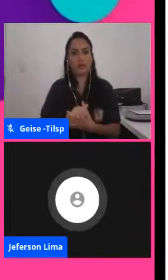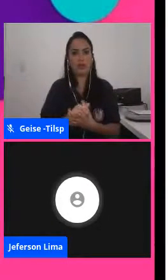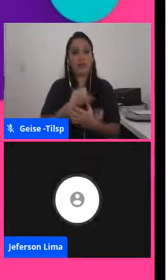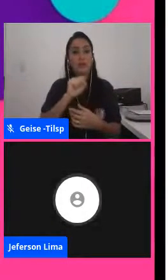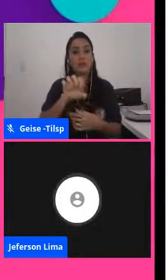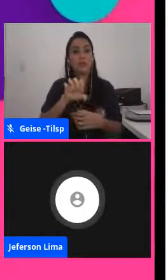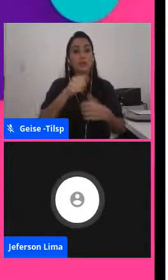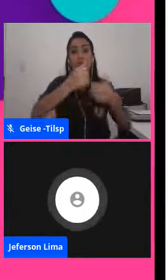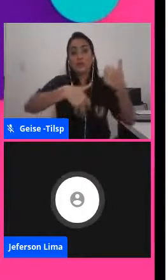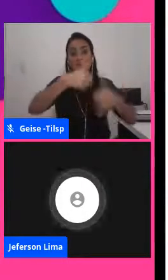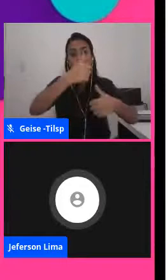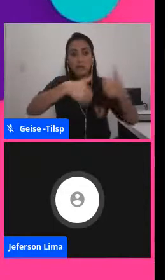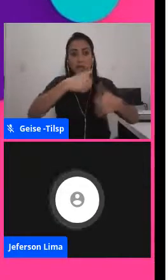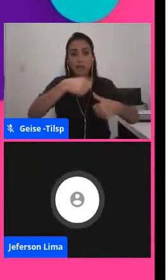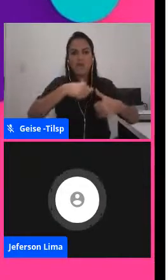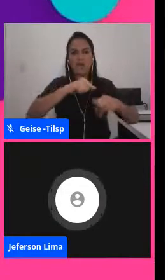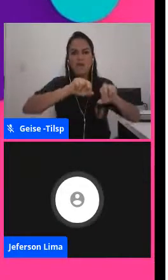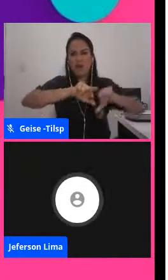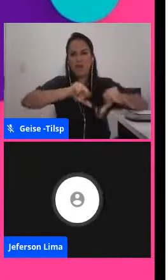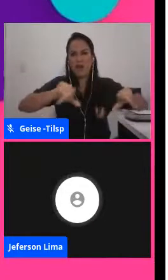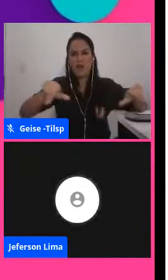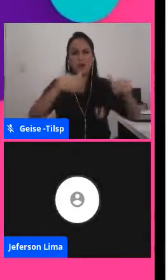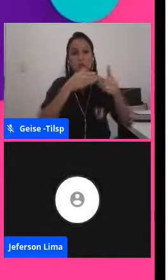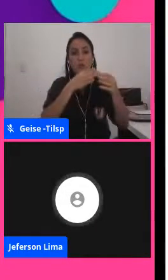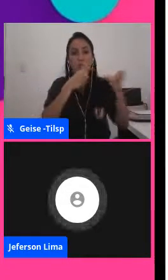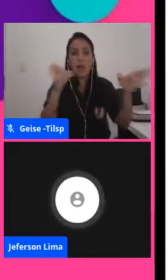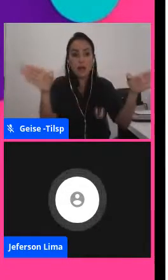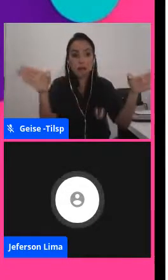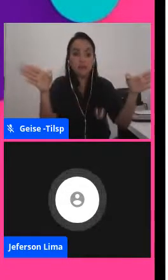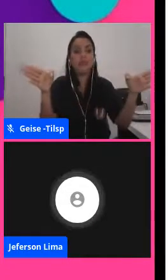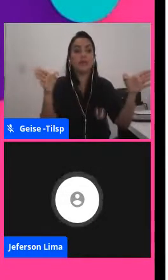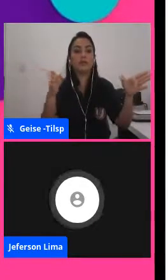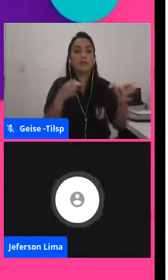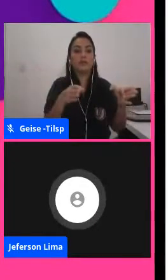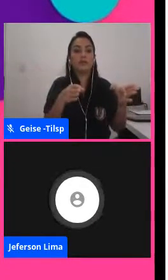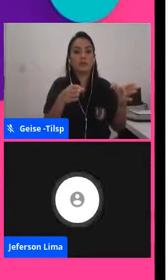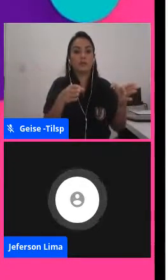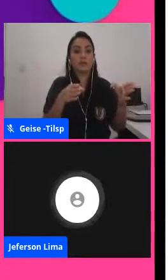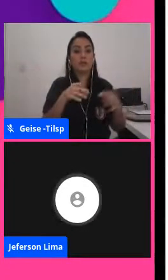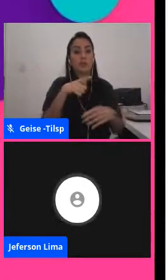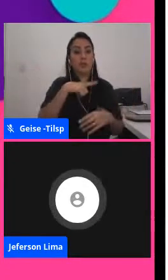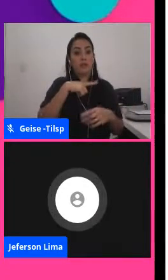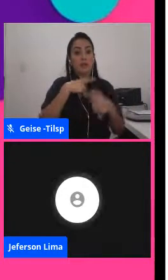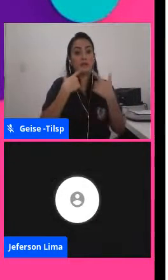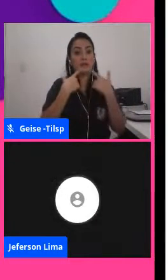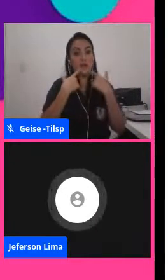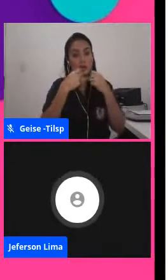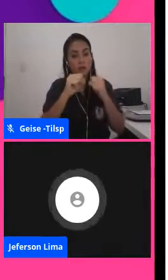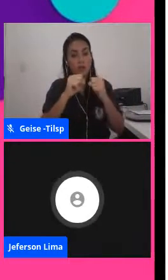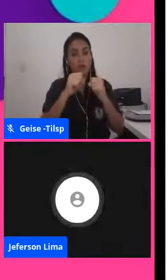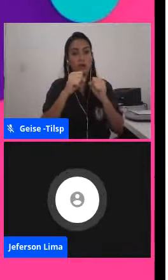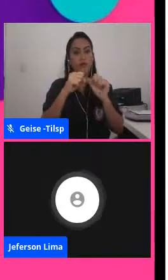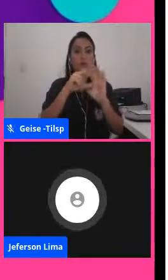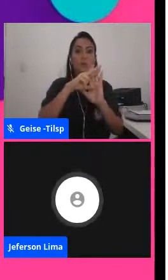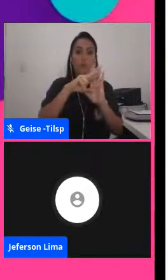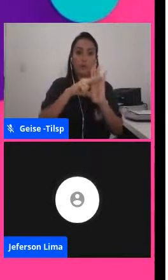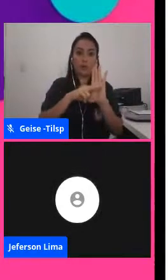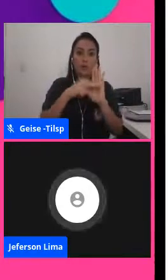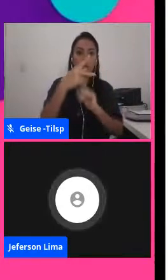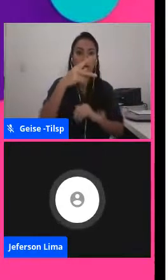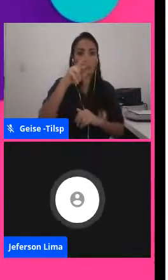de ideias, esse protocolo aqui, ó, que é o ESP, ele é justamente o protocolo que a gente utiliza dentro de um cartão